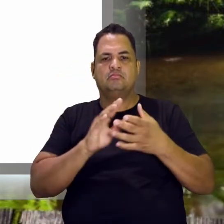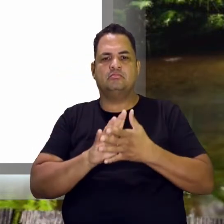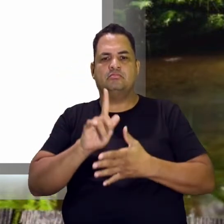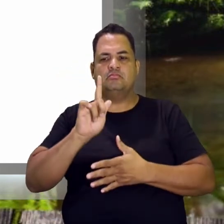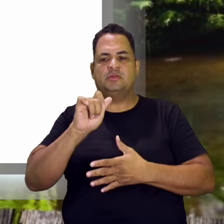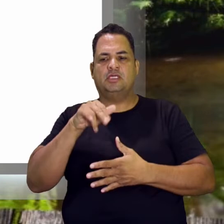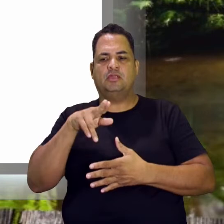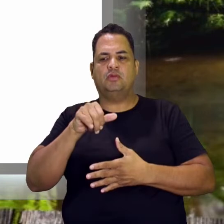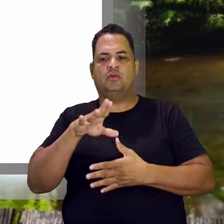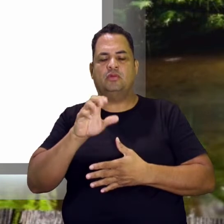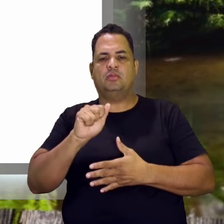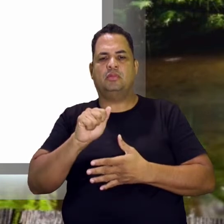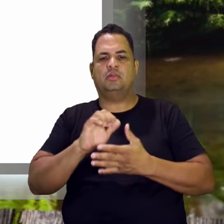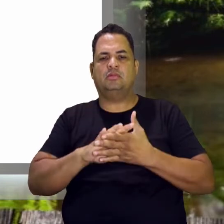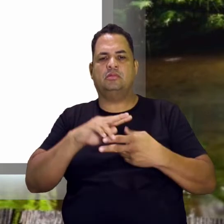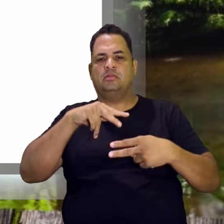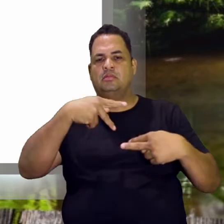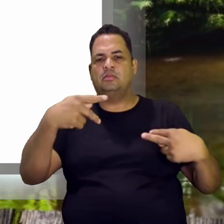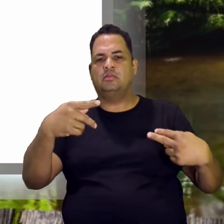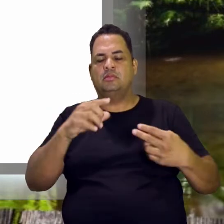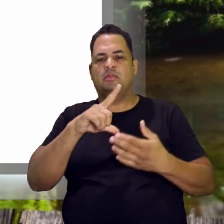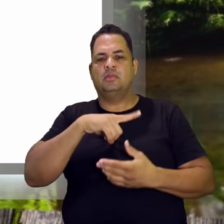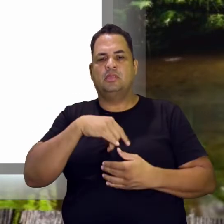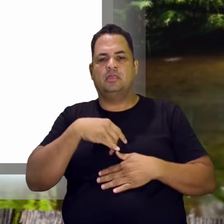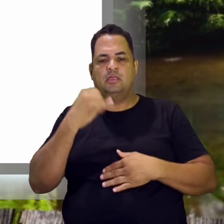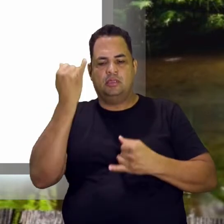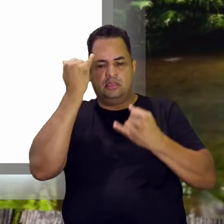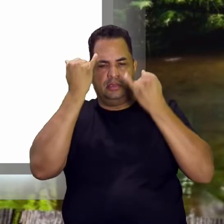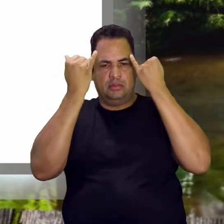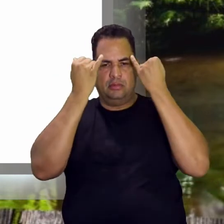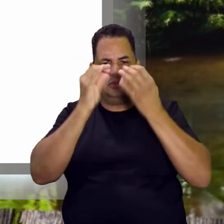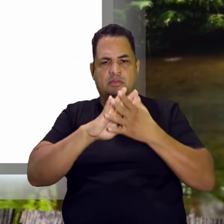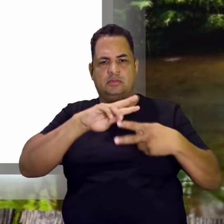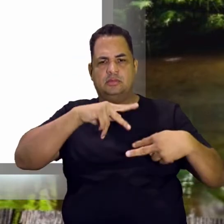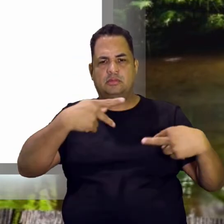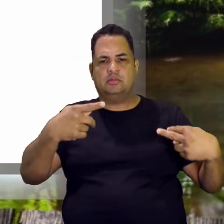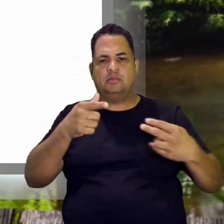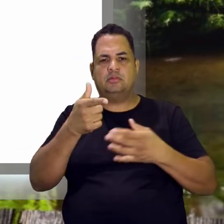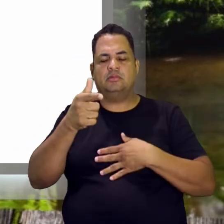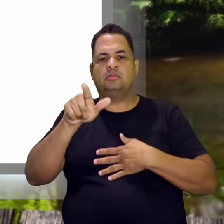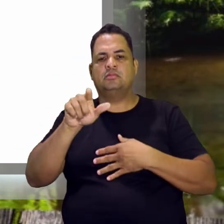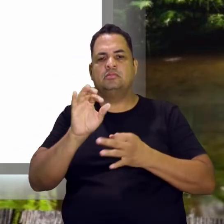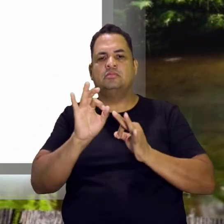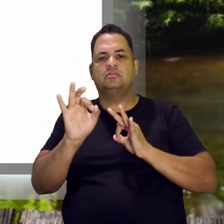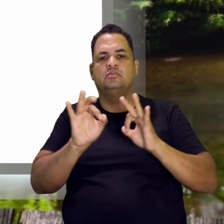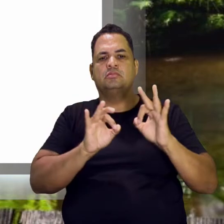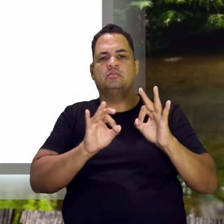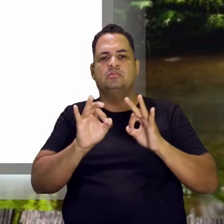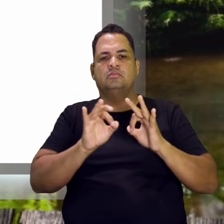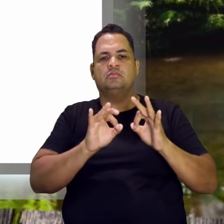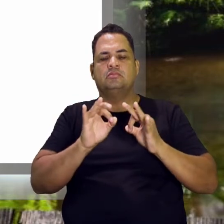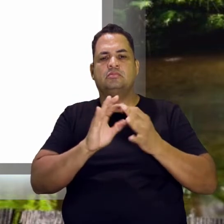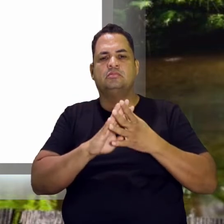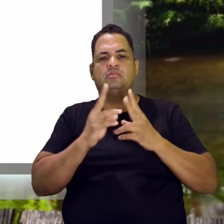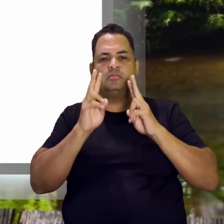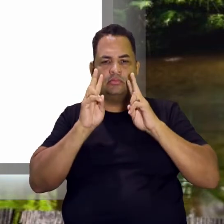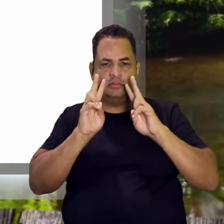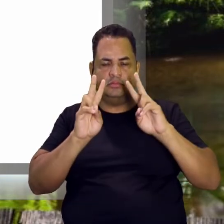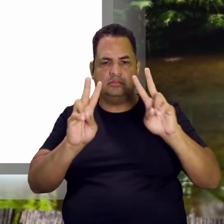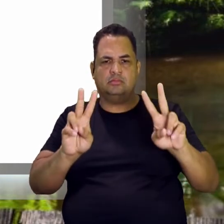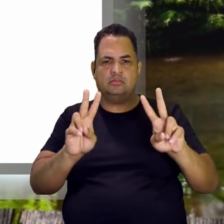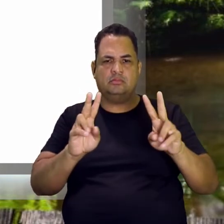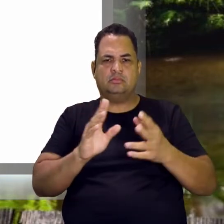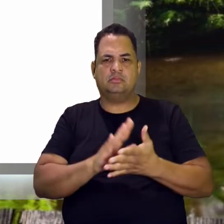você tem as informações genéticas de um determinado grupo, você consegue fazer deduções ou